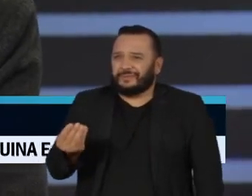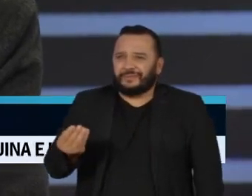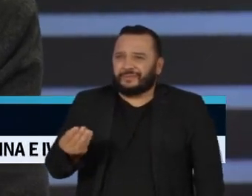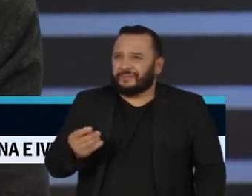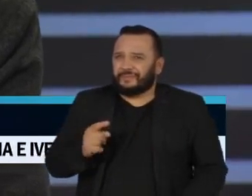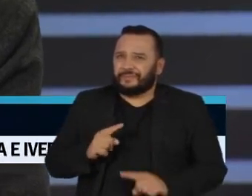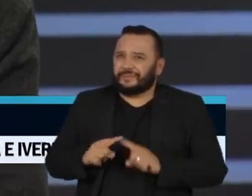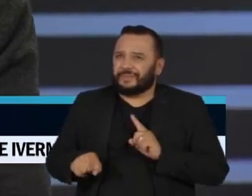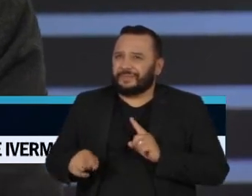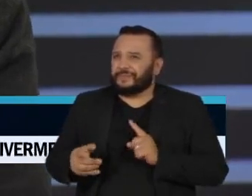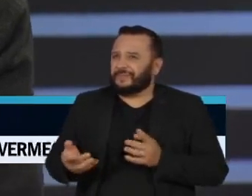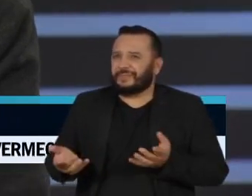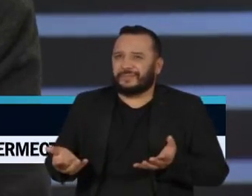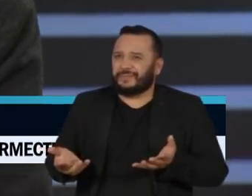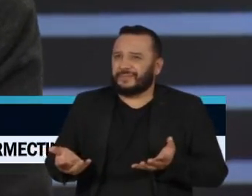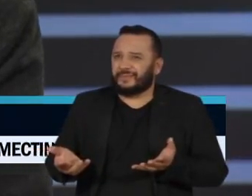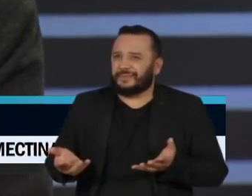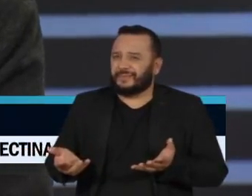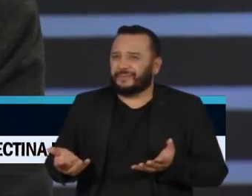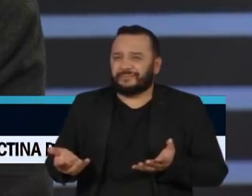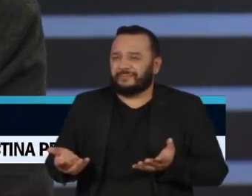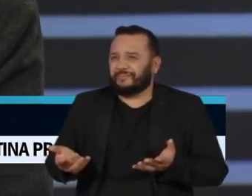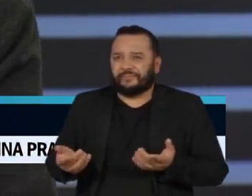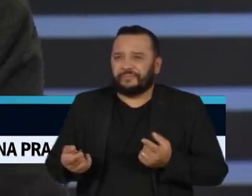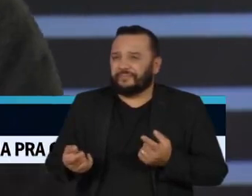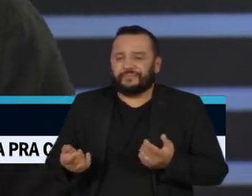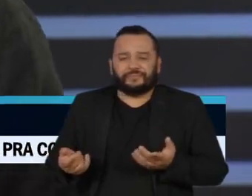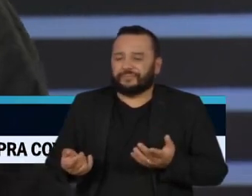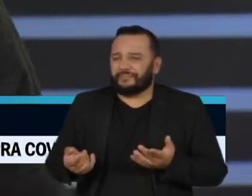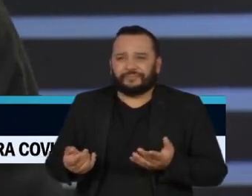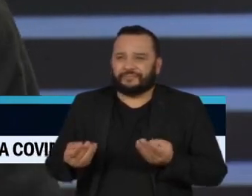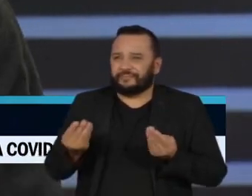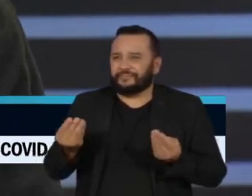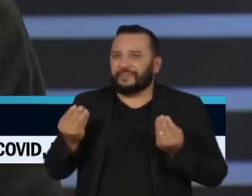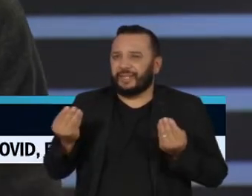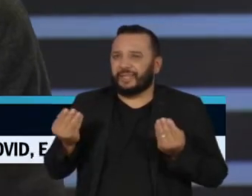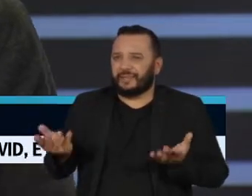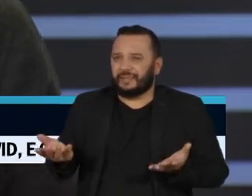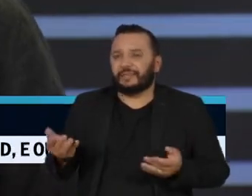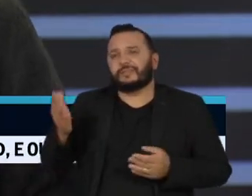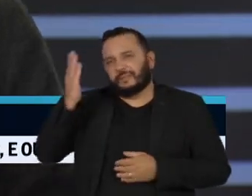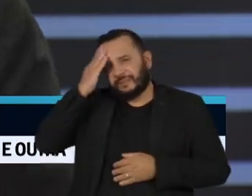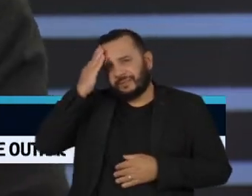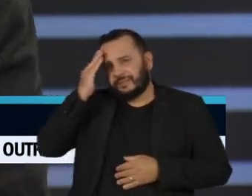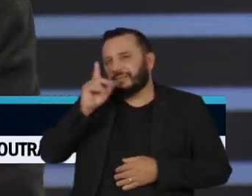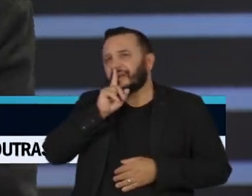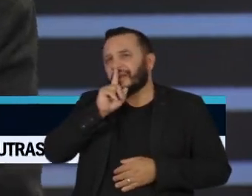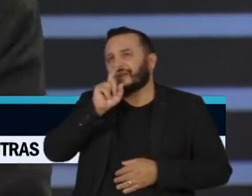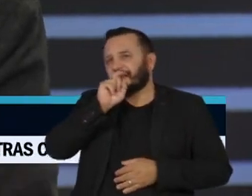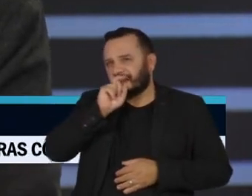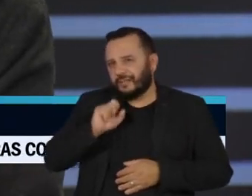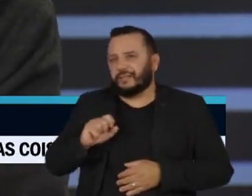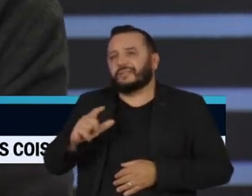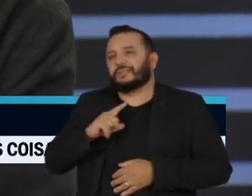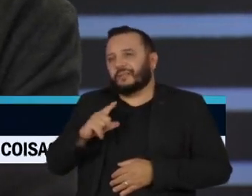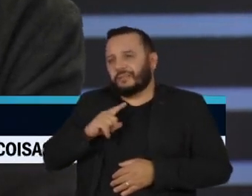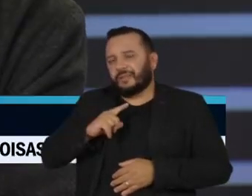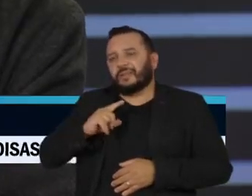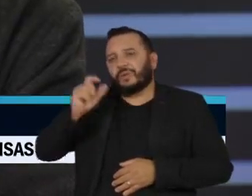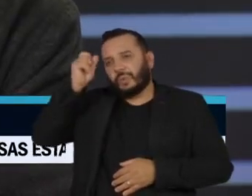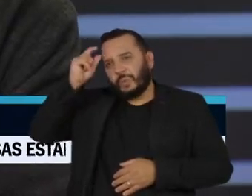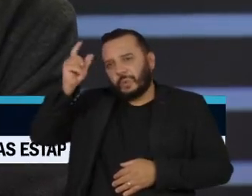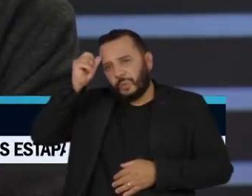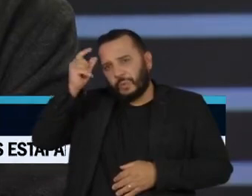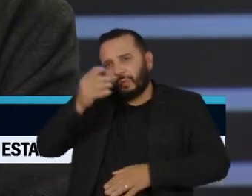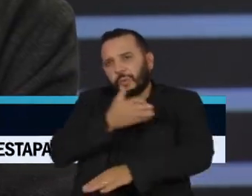me parece totalmente despropositada né entendo que o tem lá os seus costumes